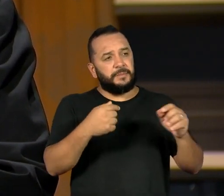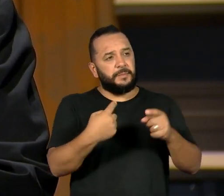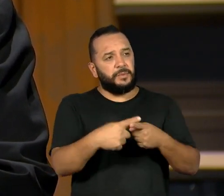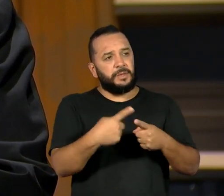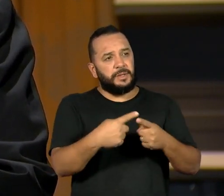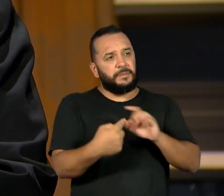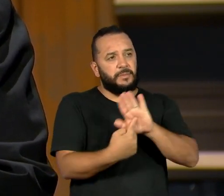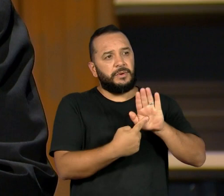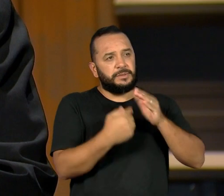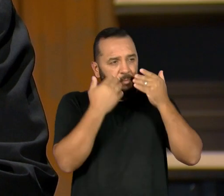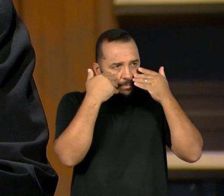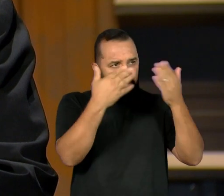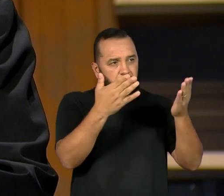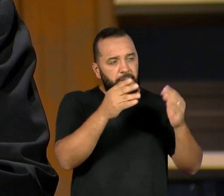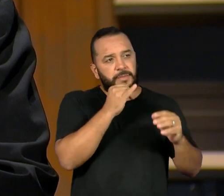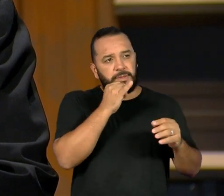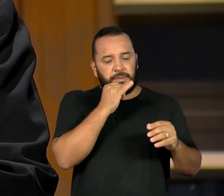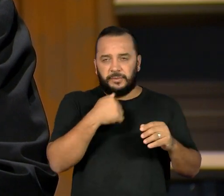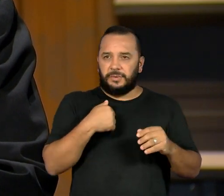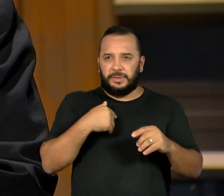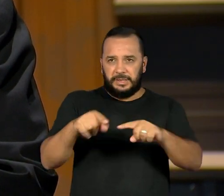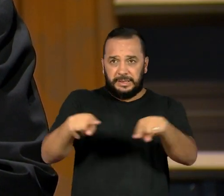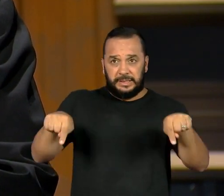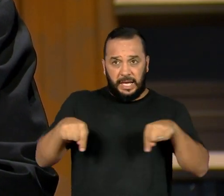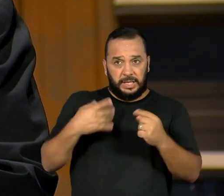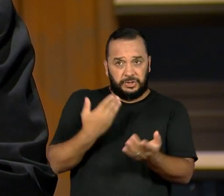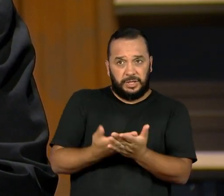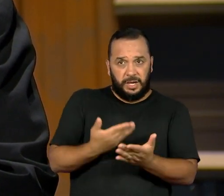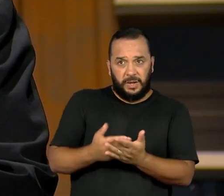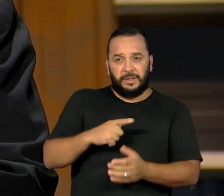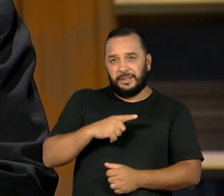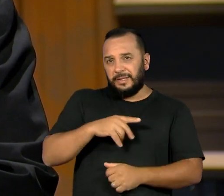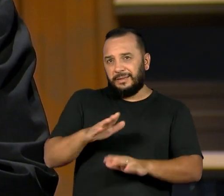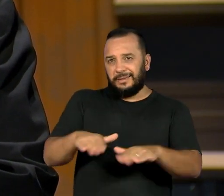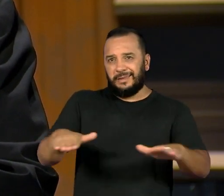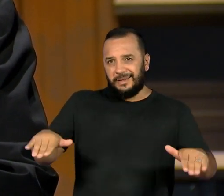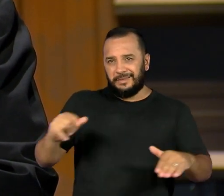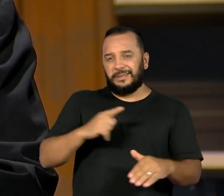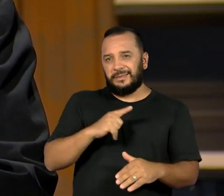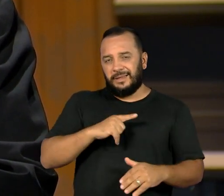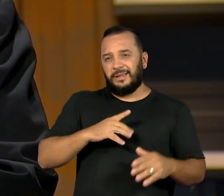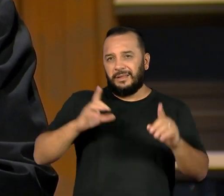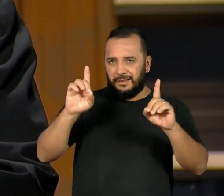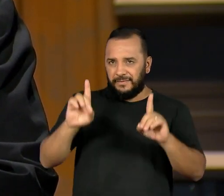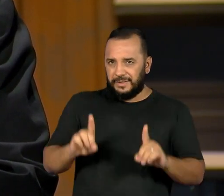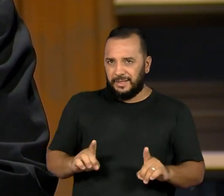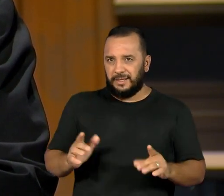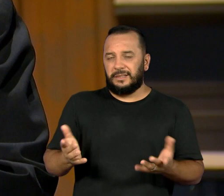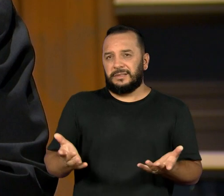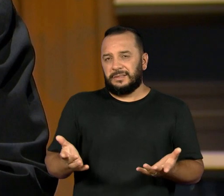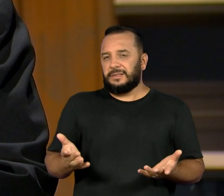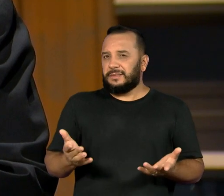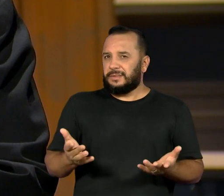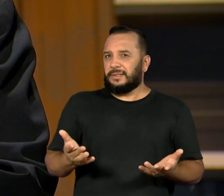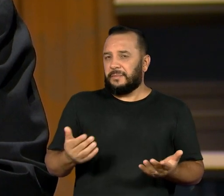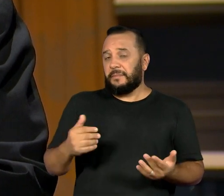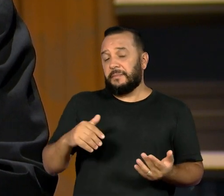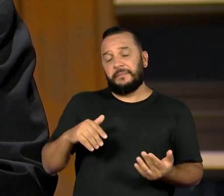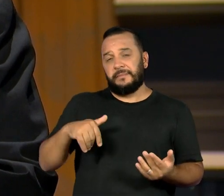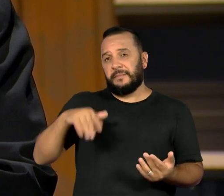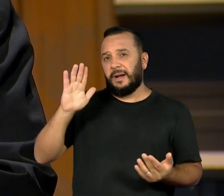Né? A hora que a sala de aula recebe uma criança com impedimentos, né, mais